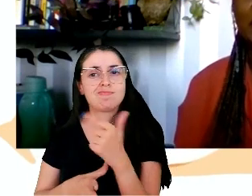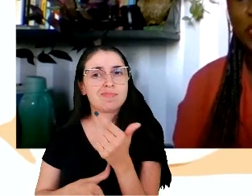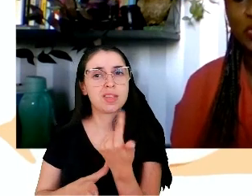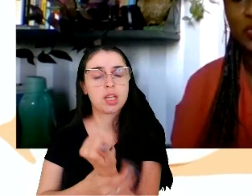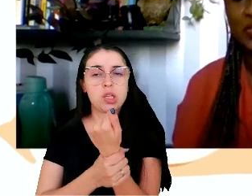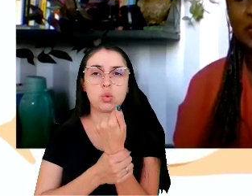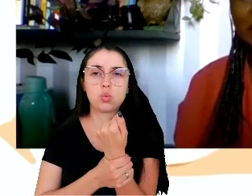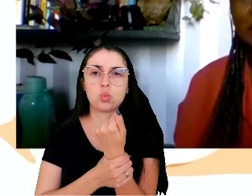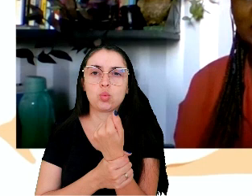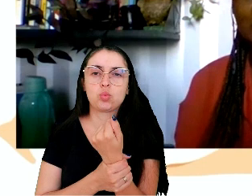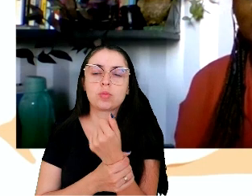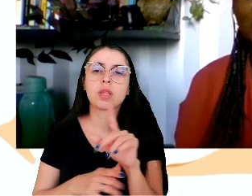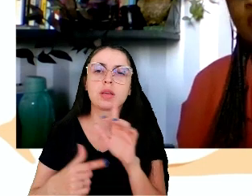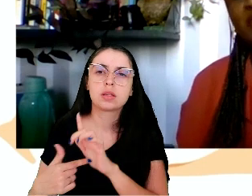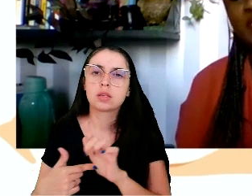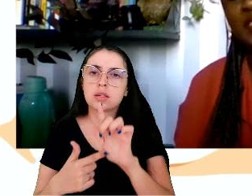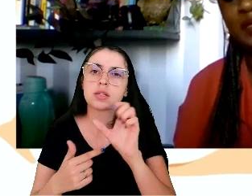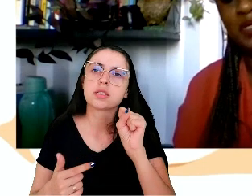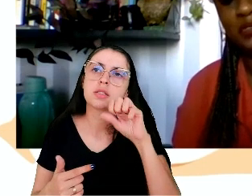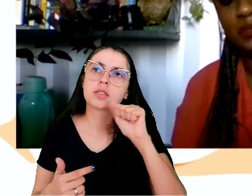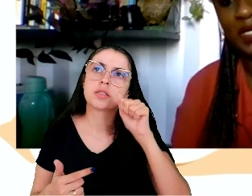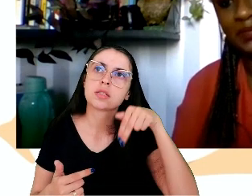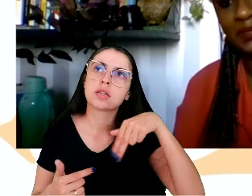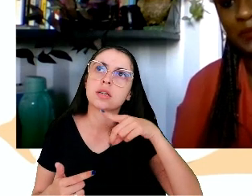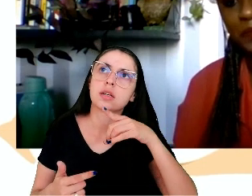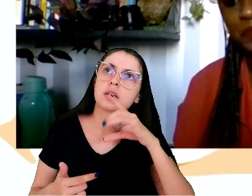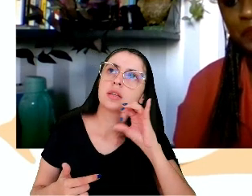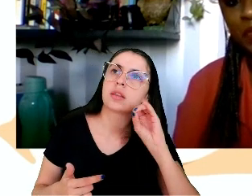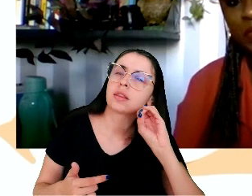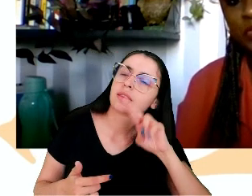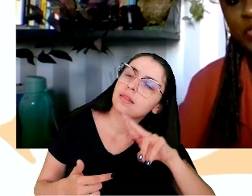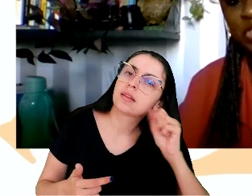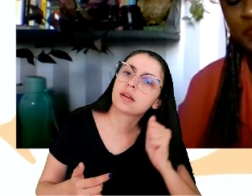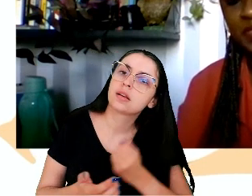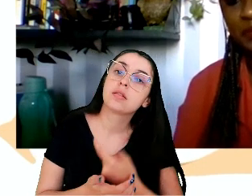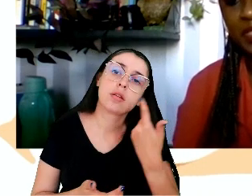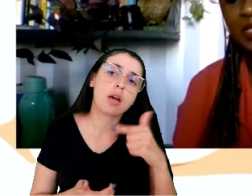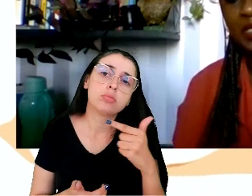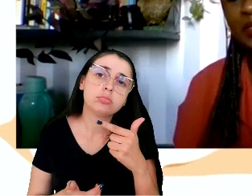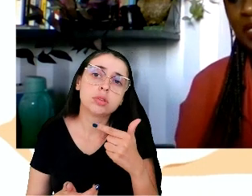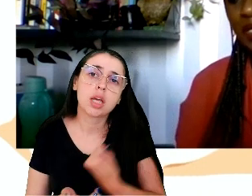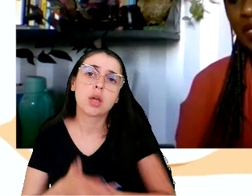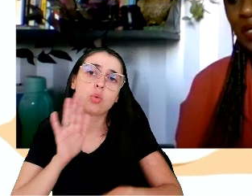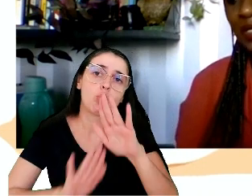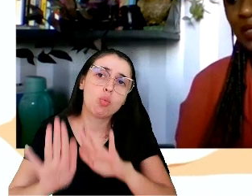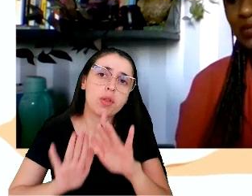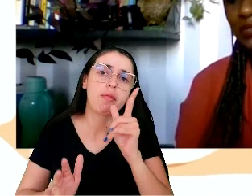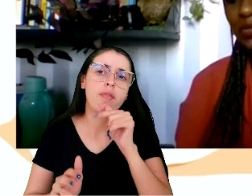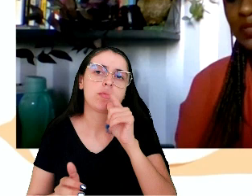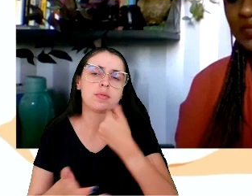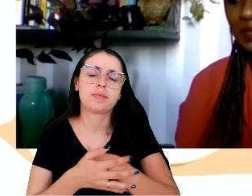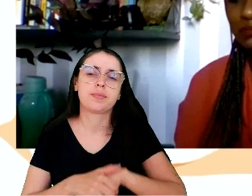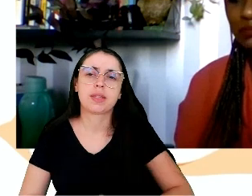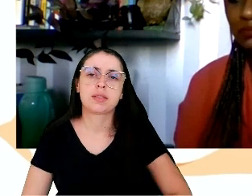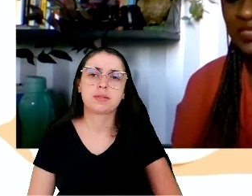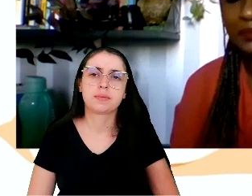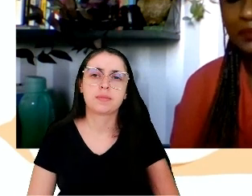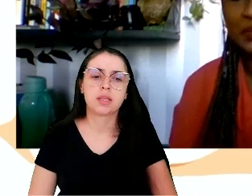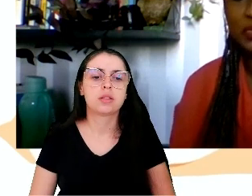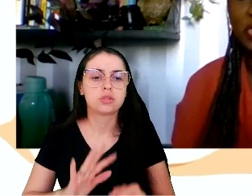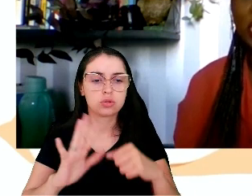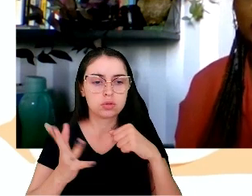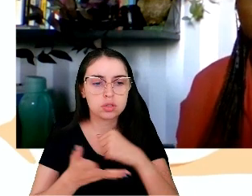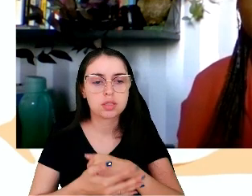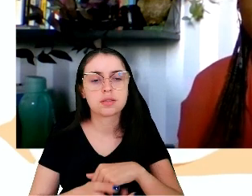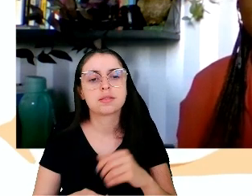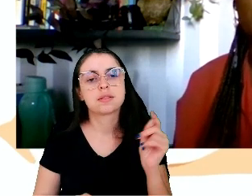doutora Sandra nos trouxe, de não haver saneamento básico. Durante a pandemia, nós